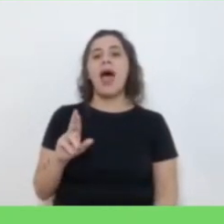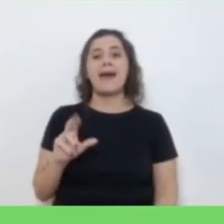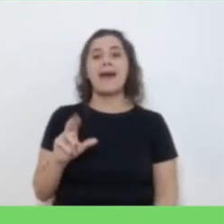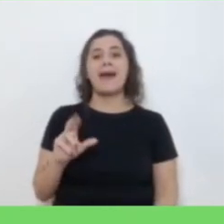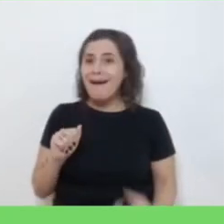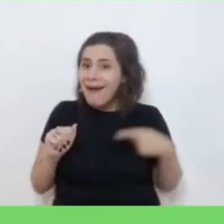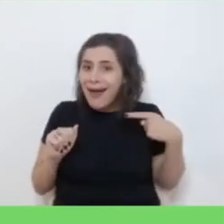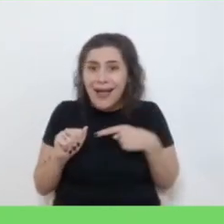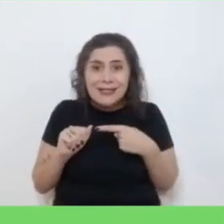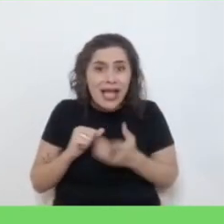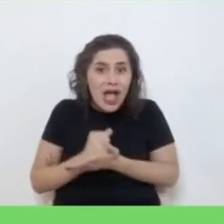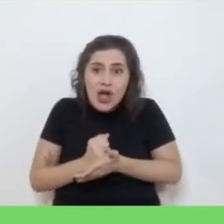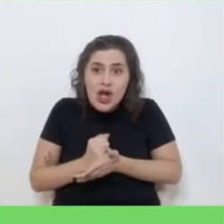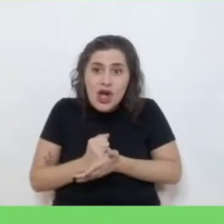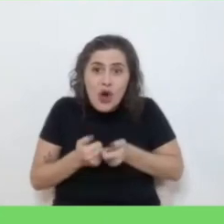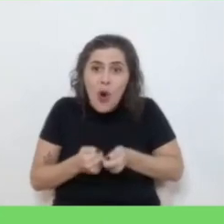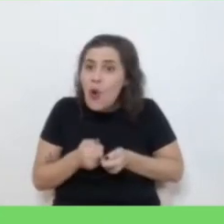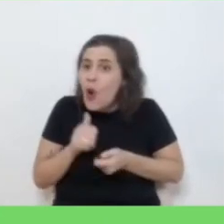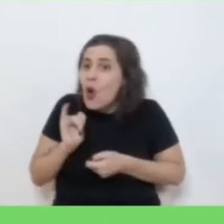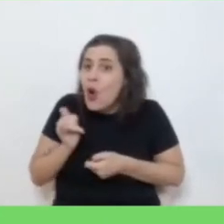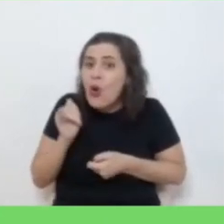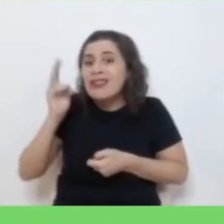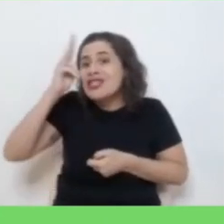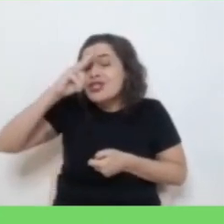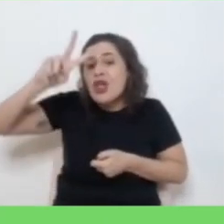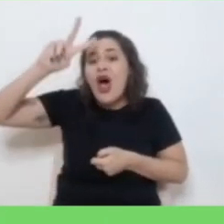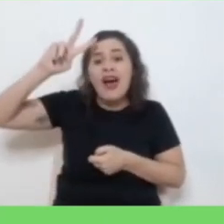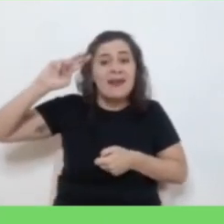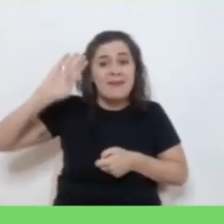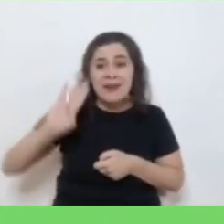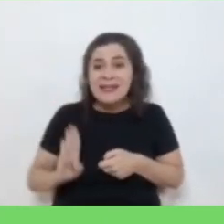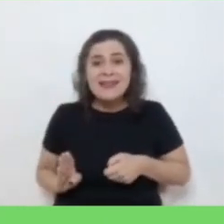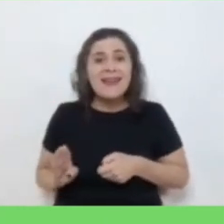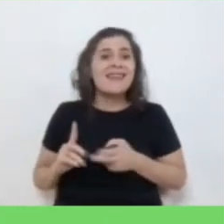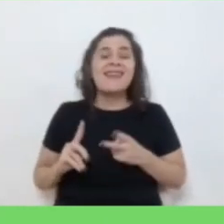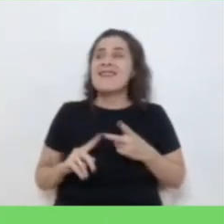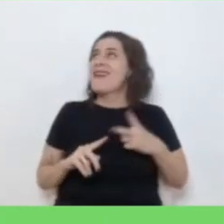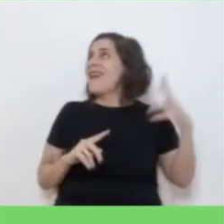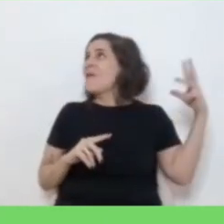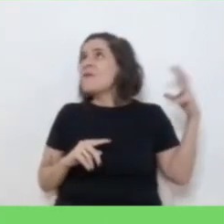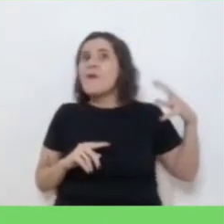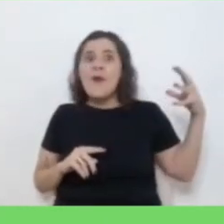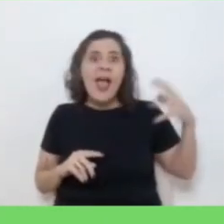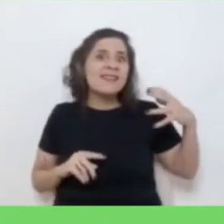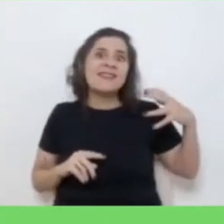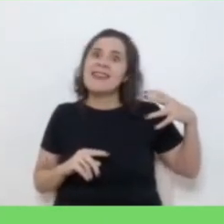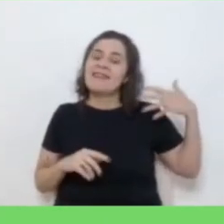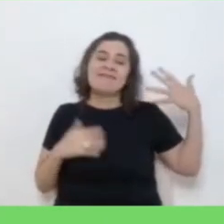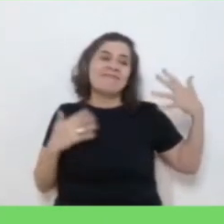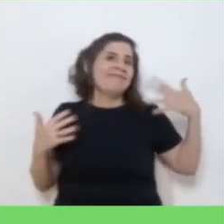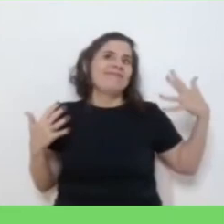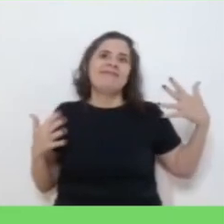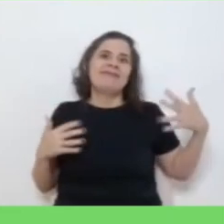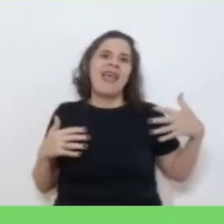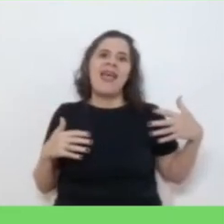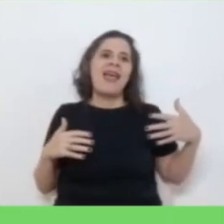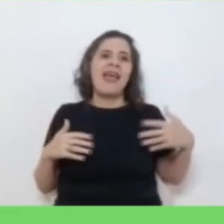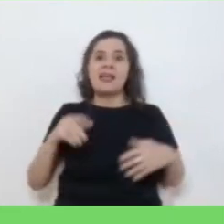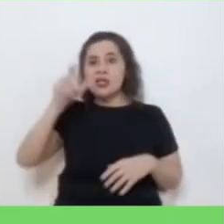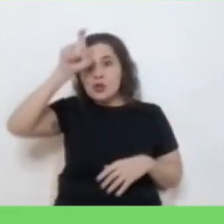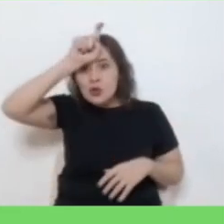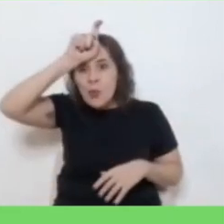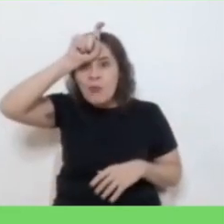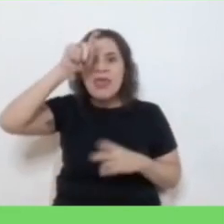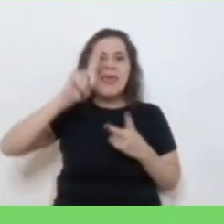fala sobre parte da história brasileira, da história da influência. Gente, é zumbi, é Palmares, gente, tá tudo